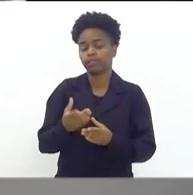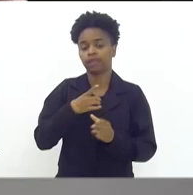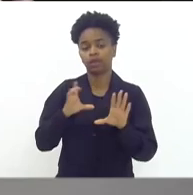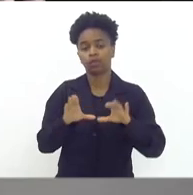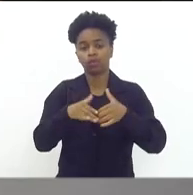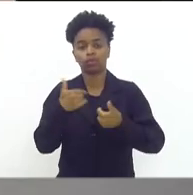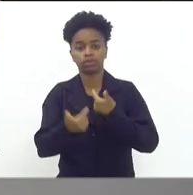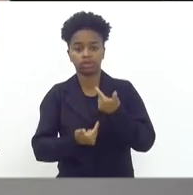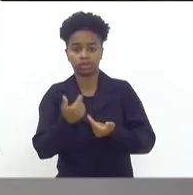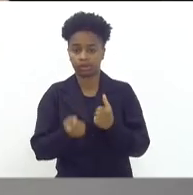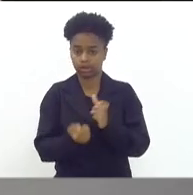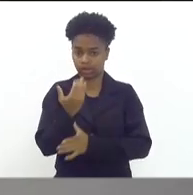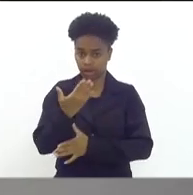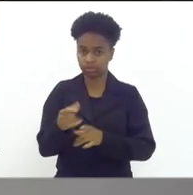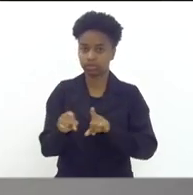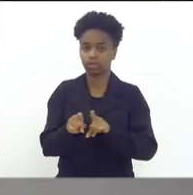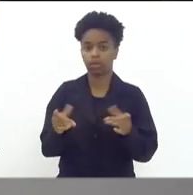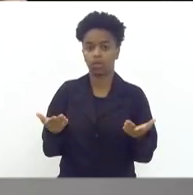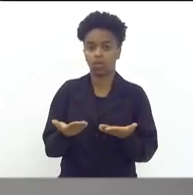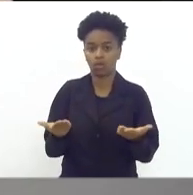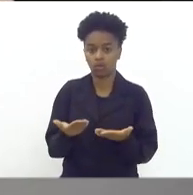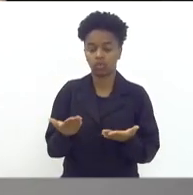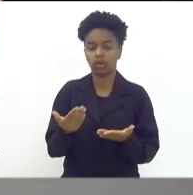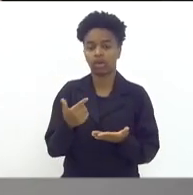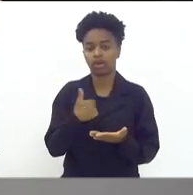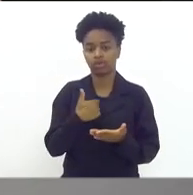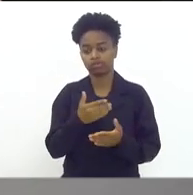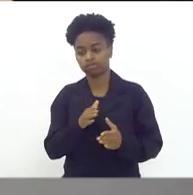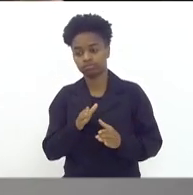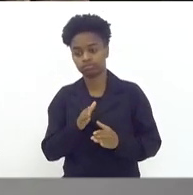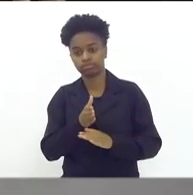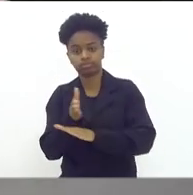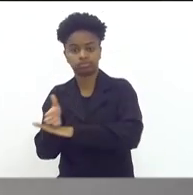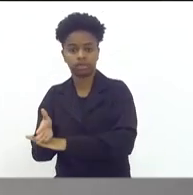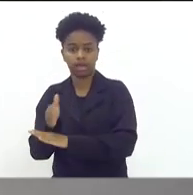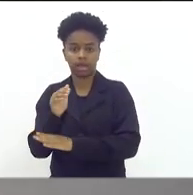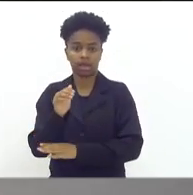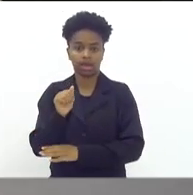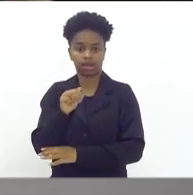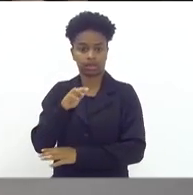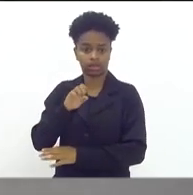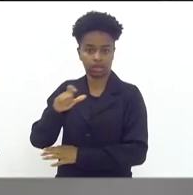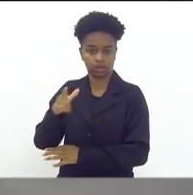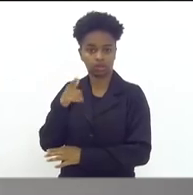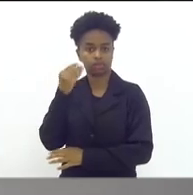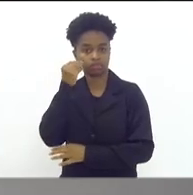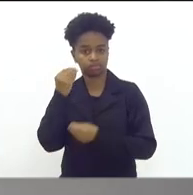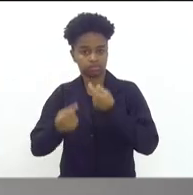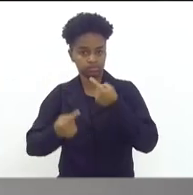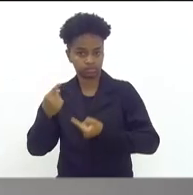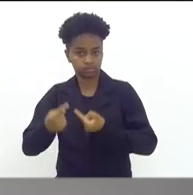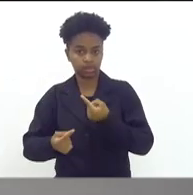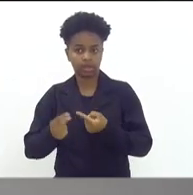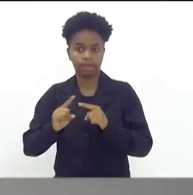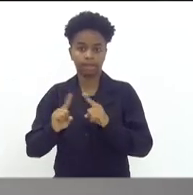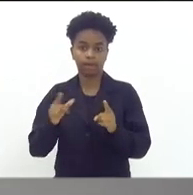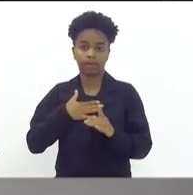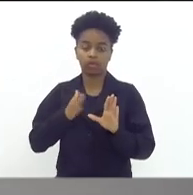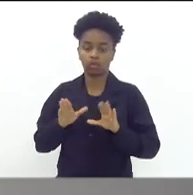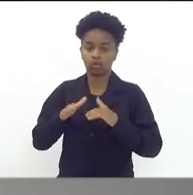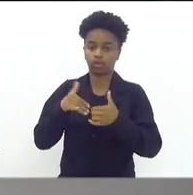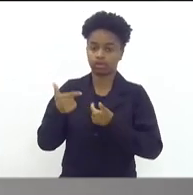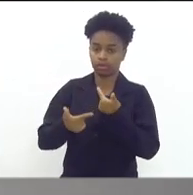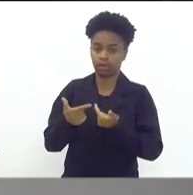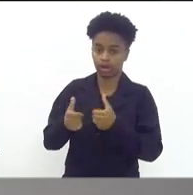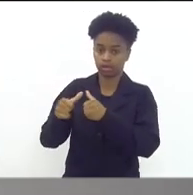eu estaria hoje na anel para essa discussão é meu meu grupo de trabalho